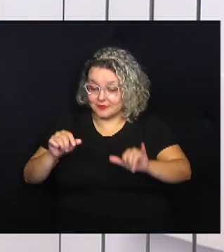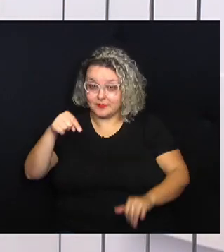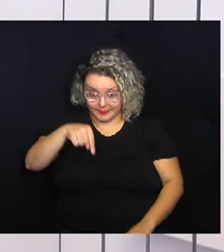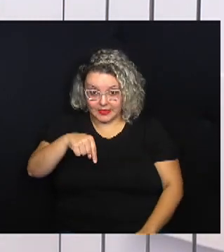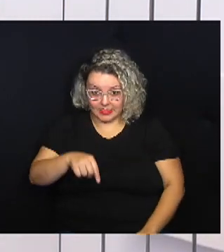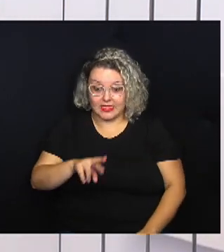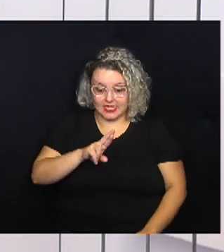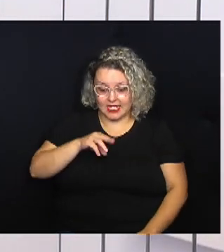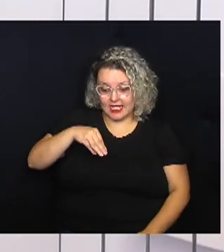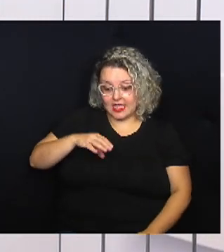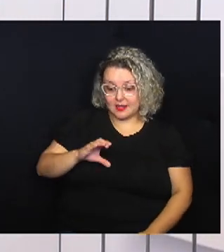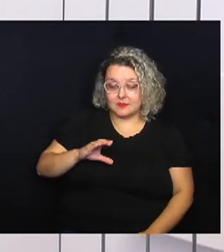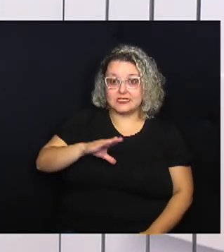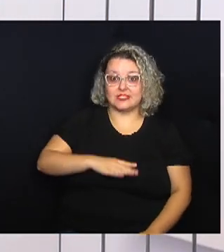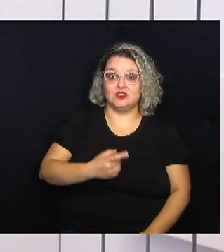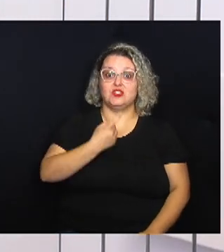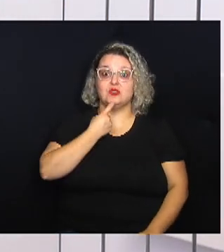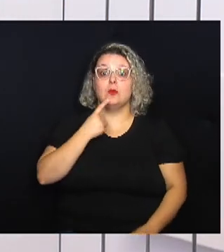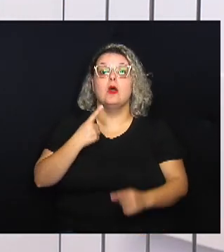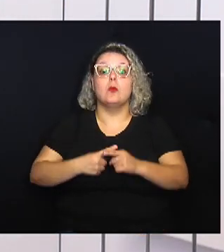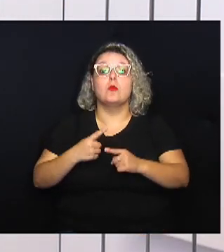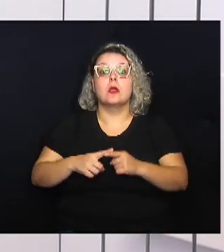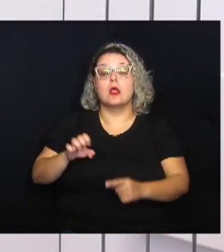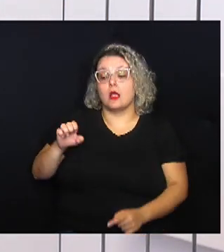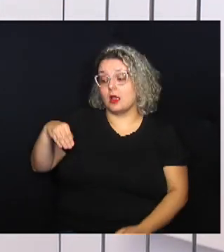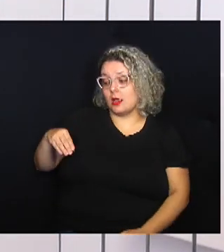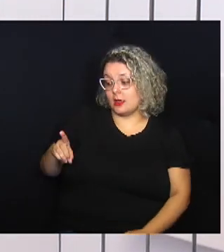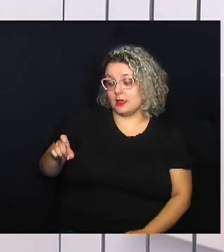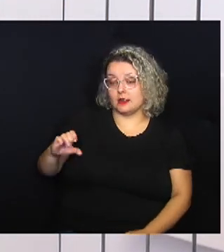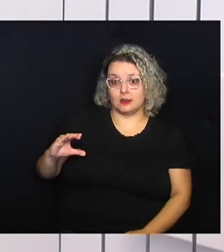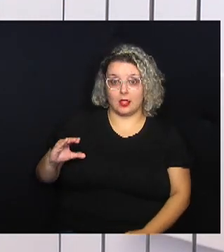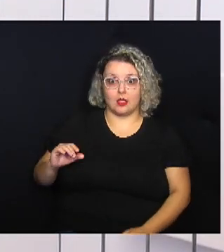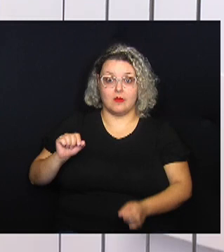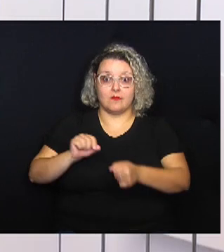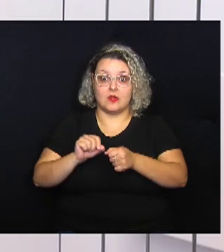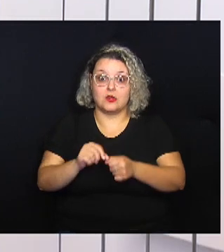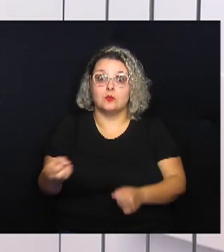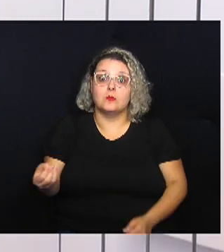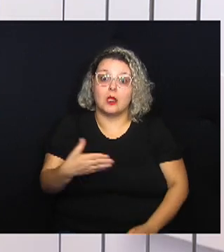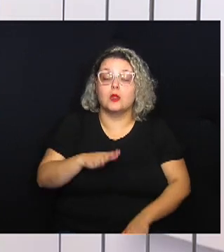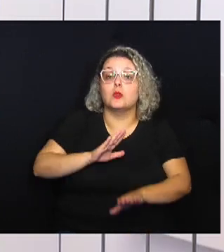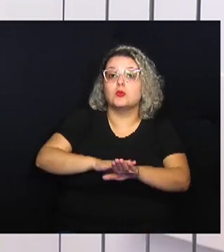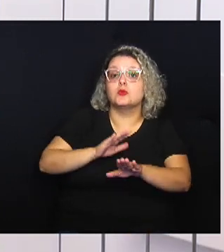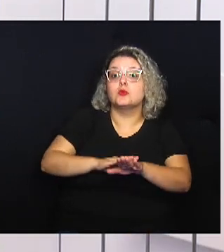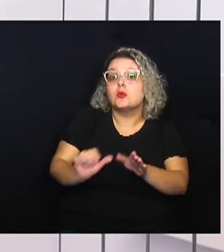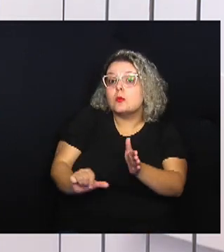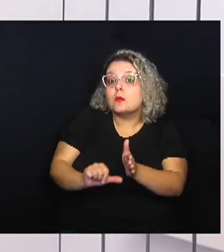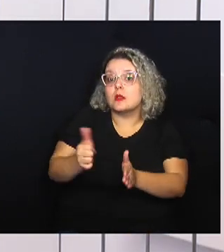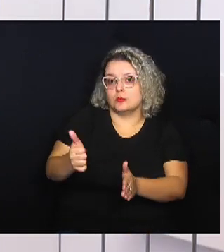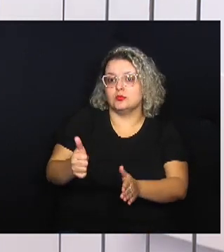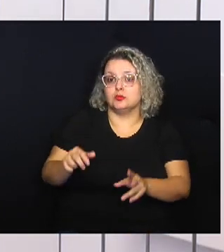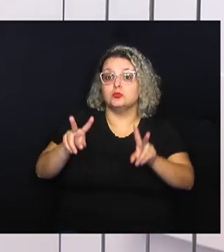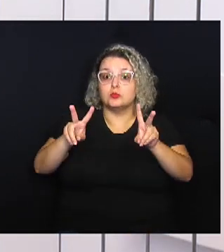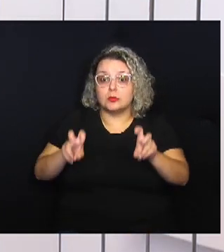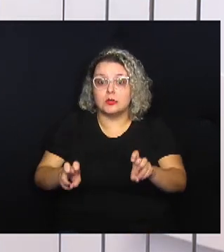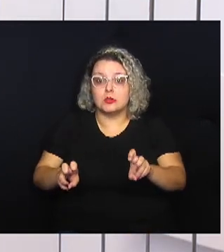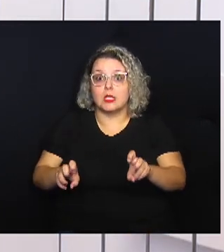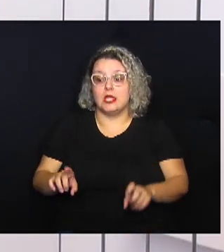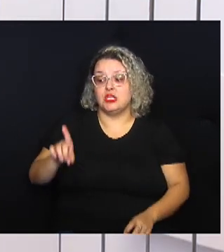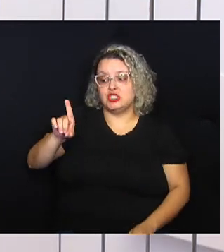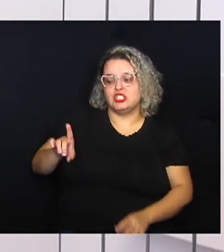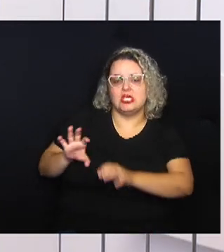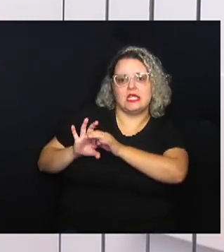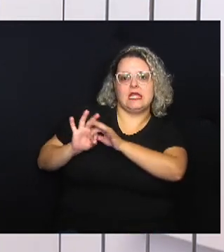da Metrópole de Campinas porque a emdec realizou uma nova operação piloto chamada direita livre